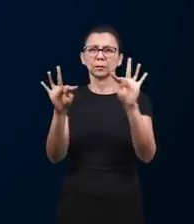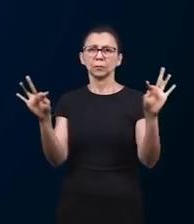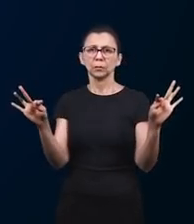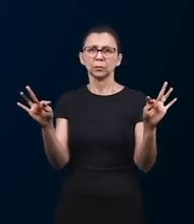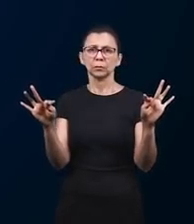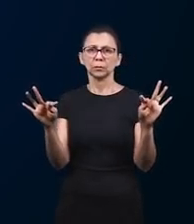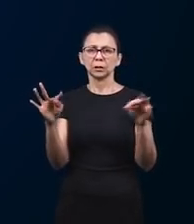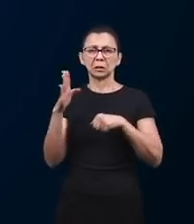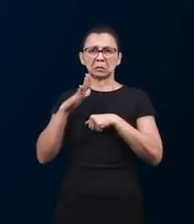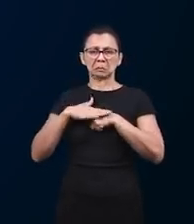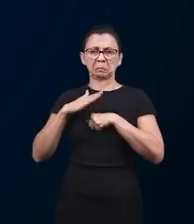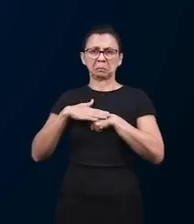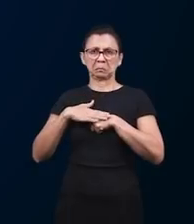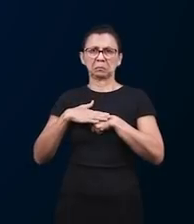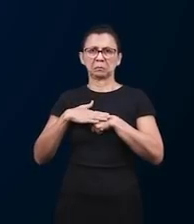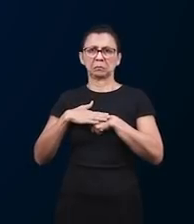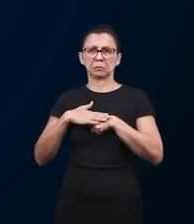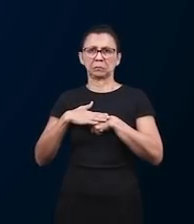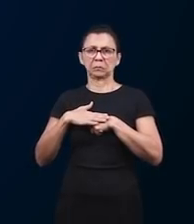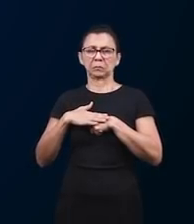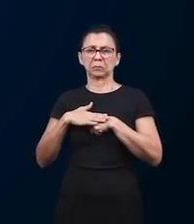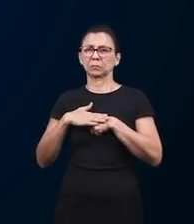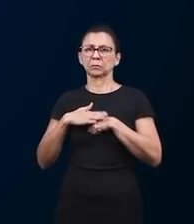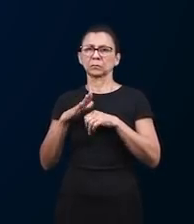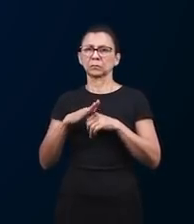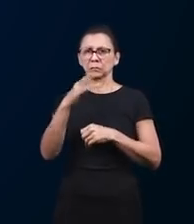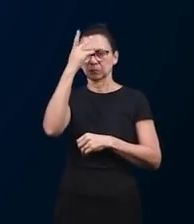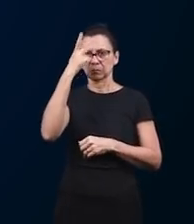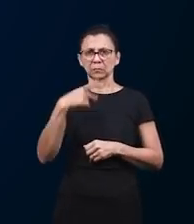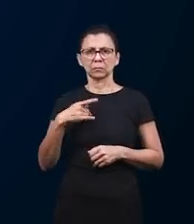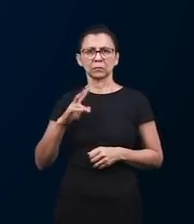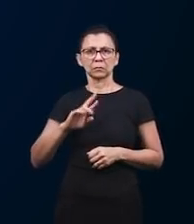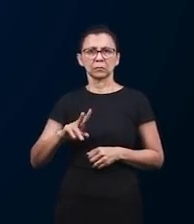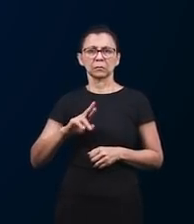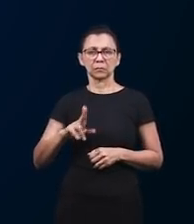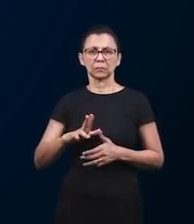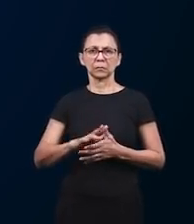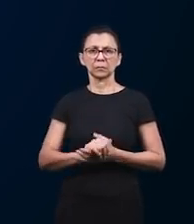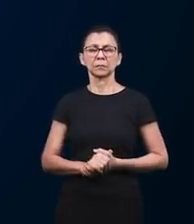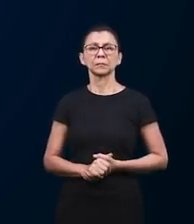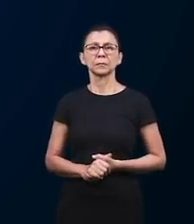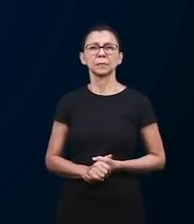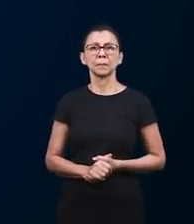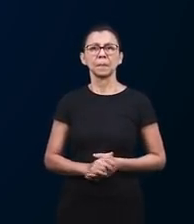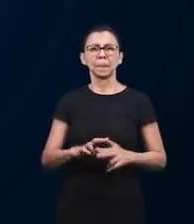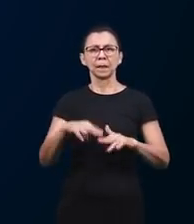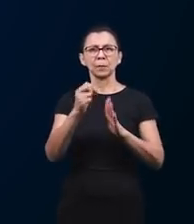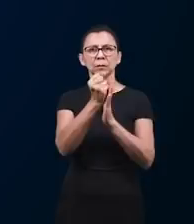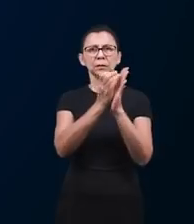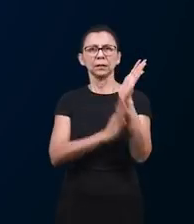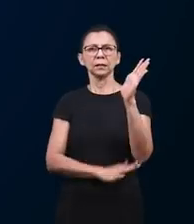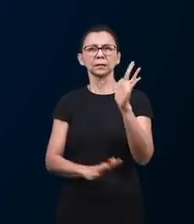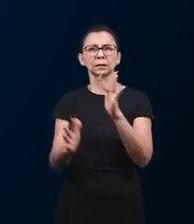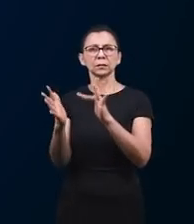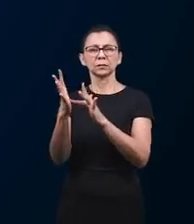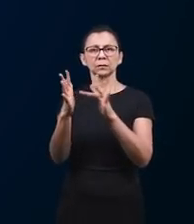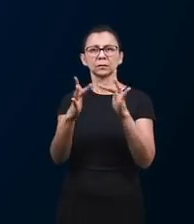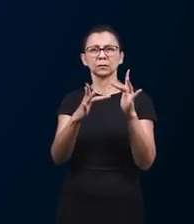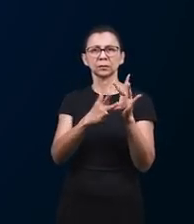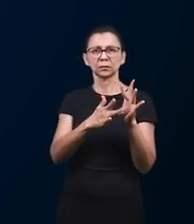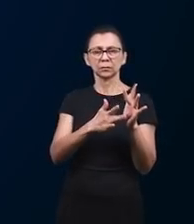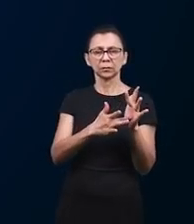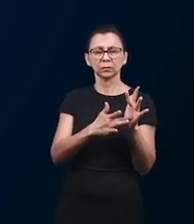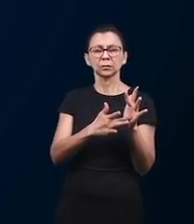A Igreja Apostólica, ela é norteada pela doutrina do poder do sangue de Jesus e pela palavra do